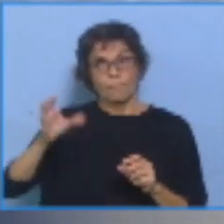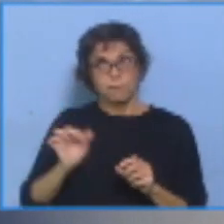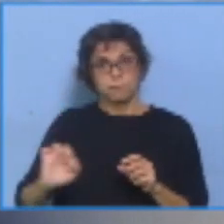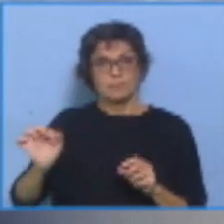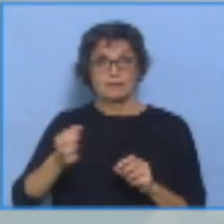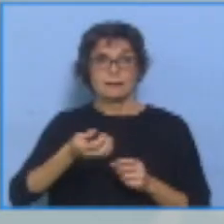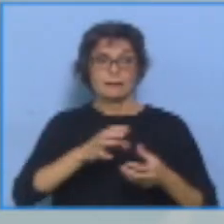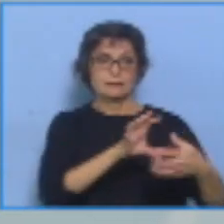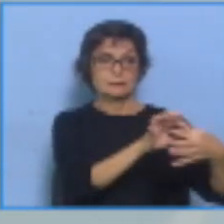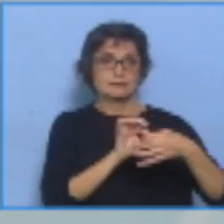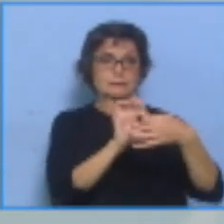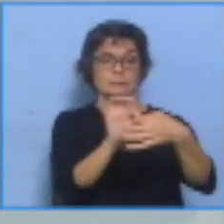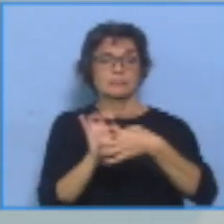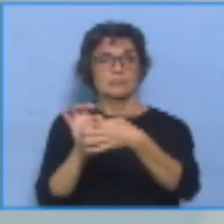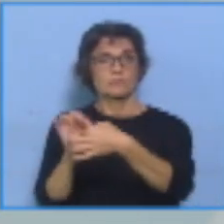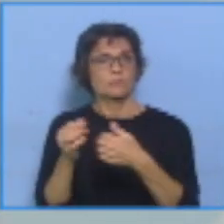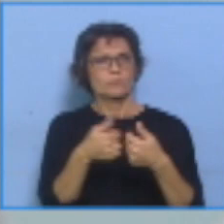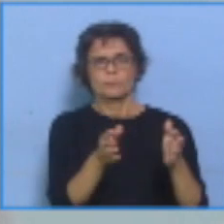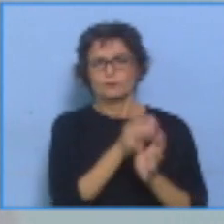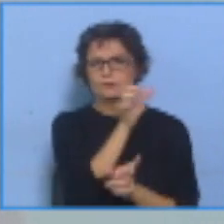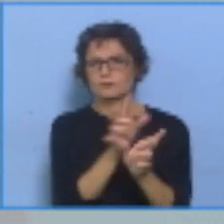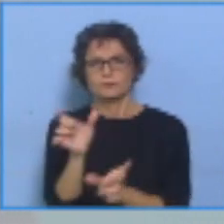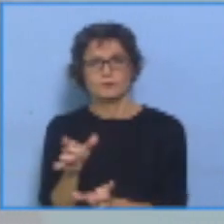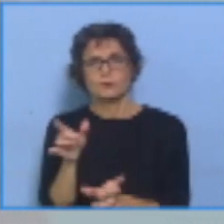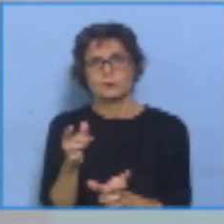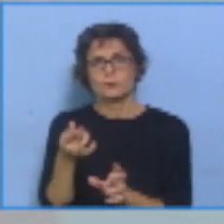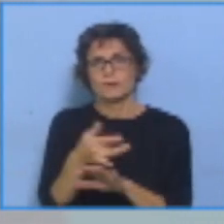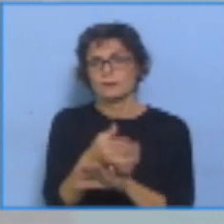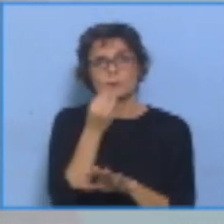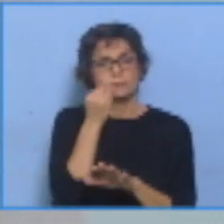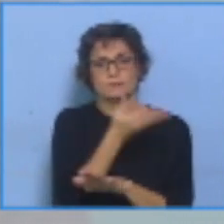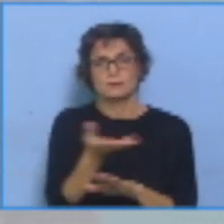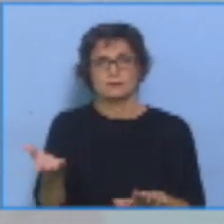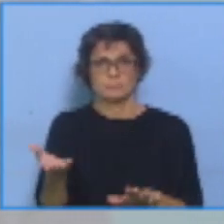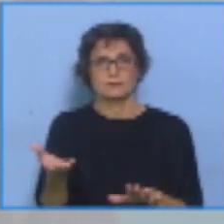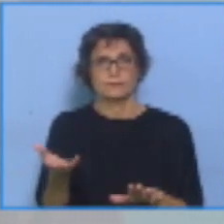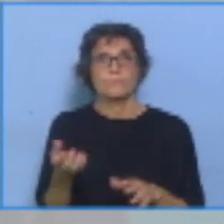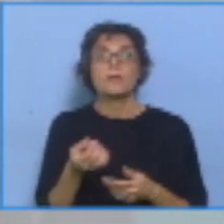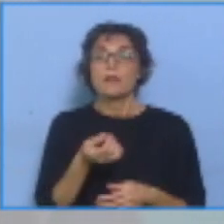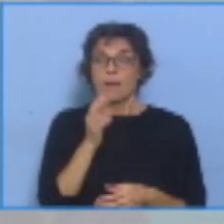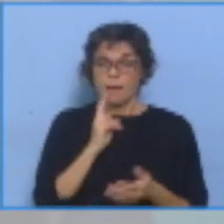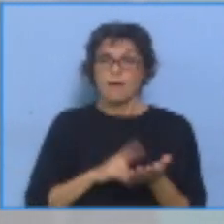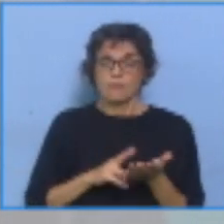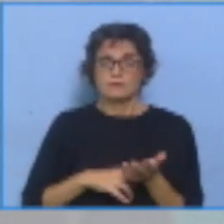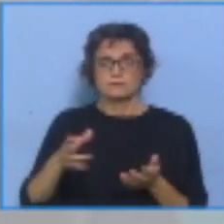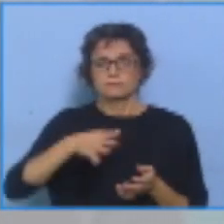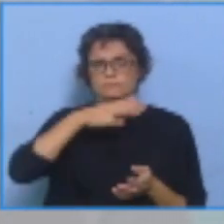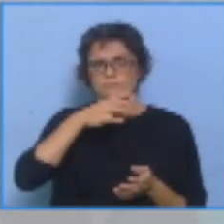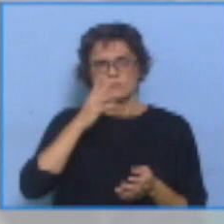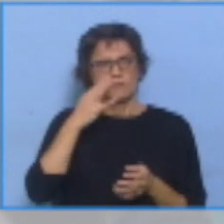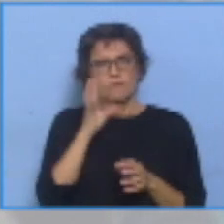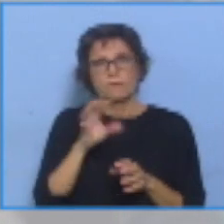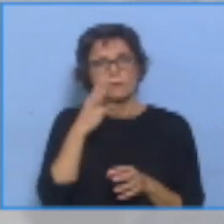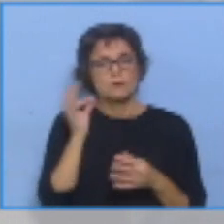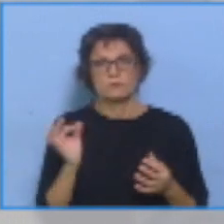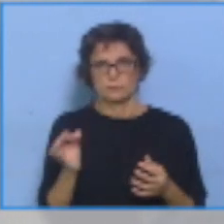mesmo tempo por essa elegância e profundidade? Eu creio que sim. E falo com uma naturalidade que é absolutamente notável e